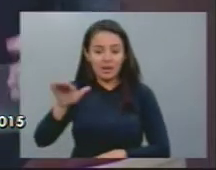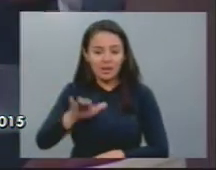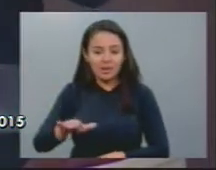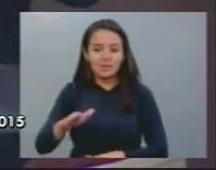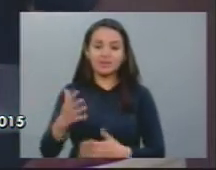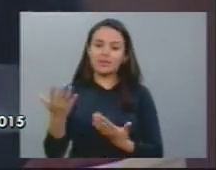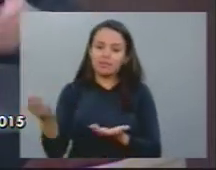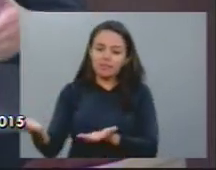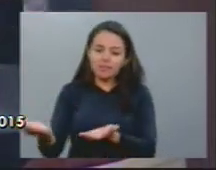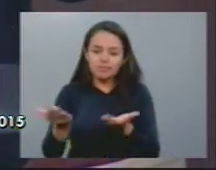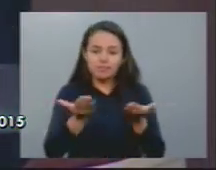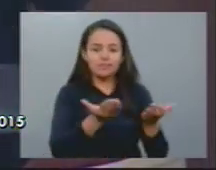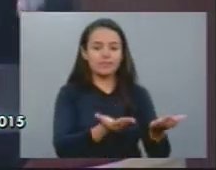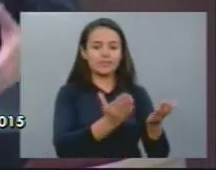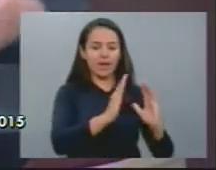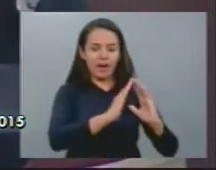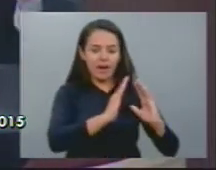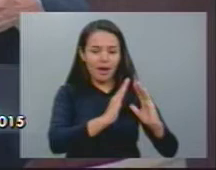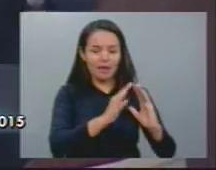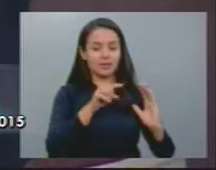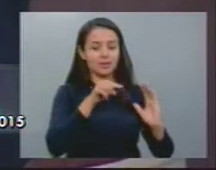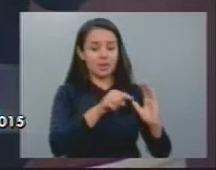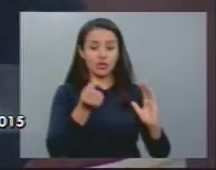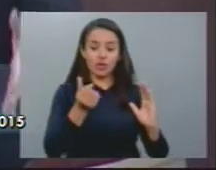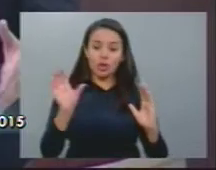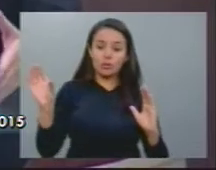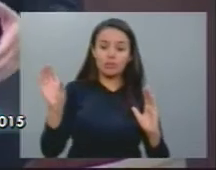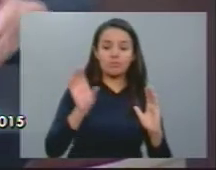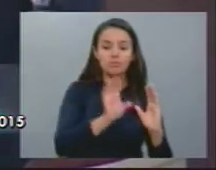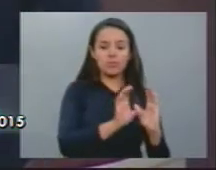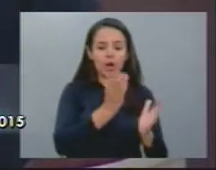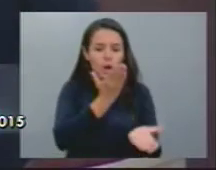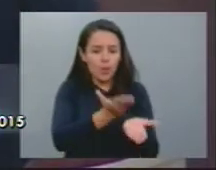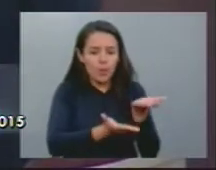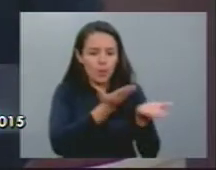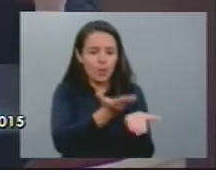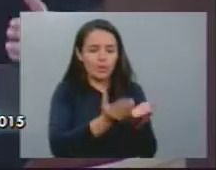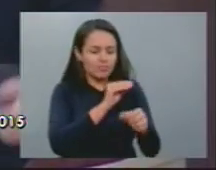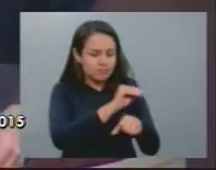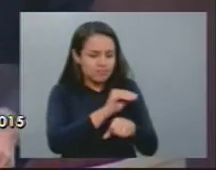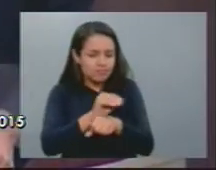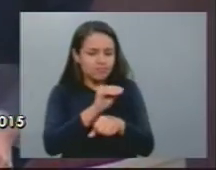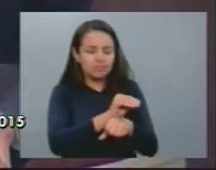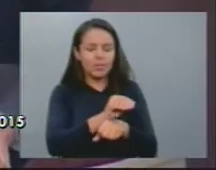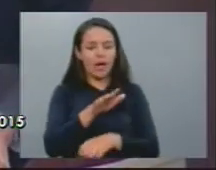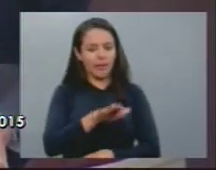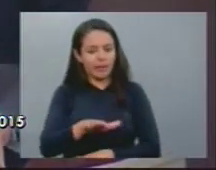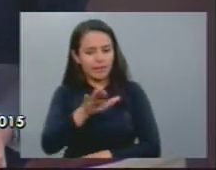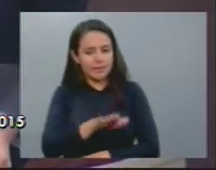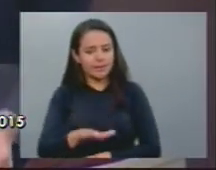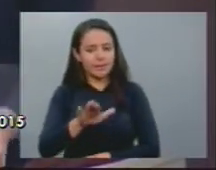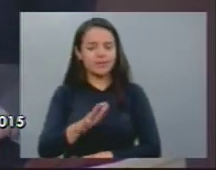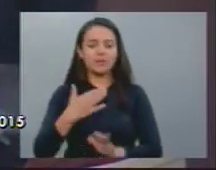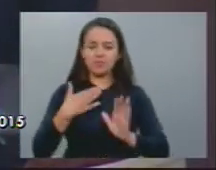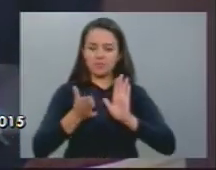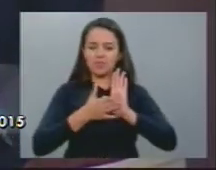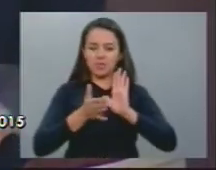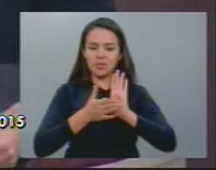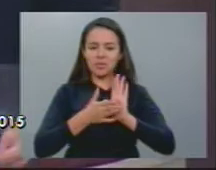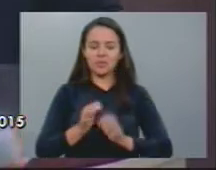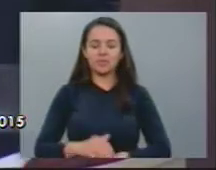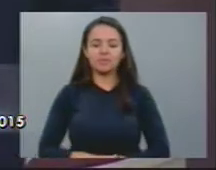abrigos. Estamos propondo ampliar o recurso para esses abrigos, portanto, para essas crianças.